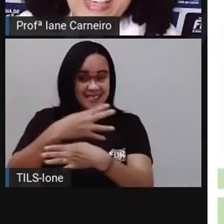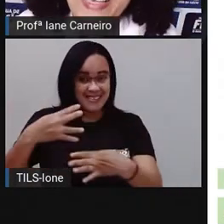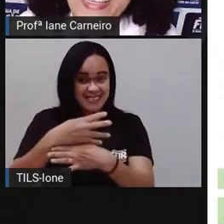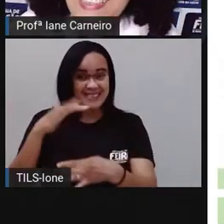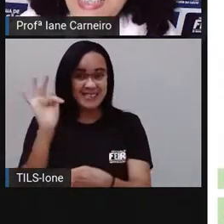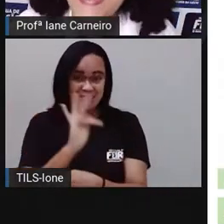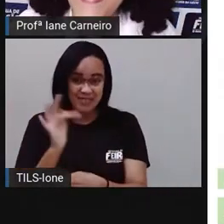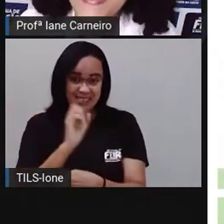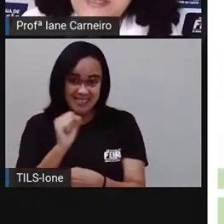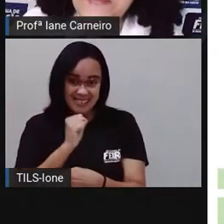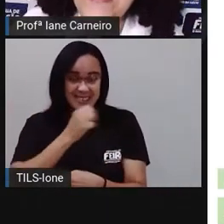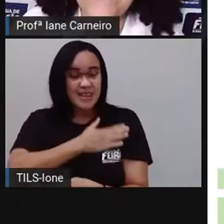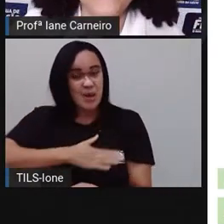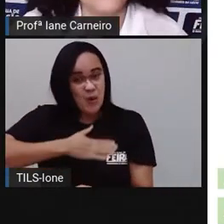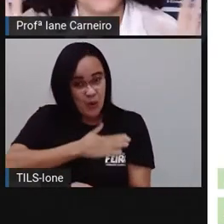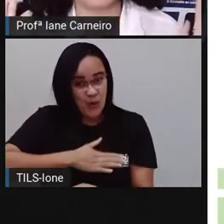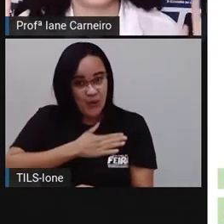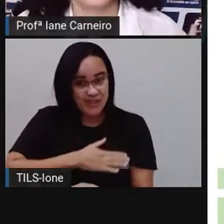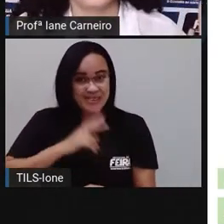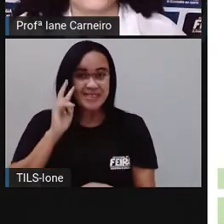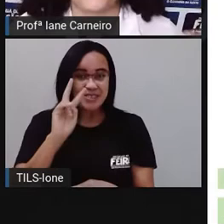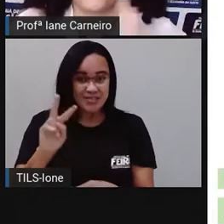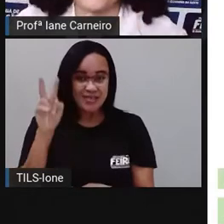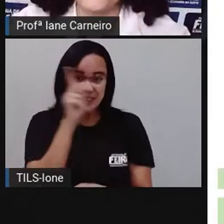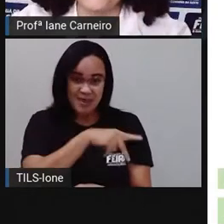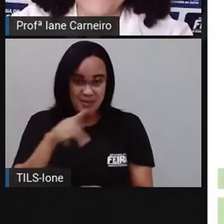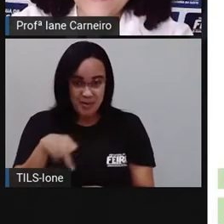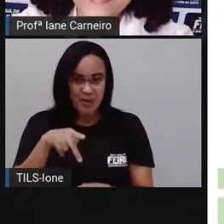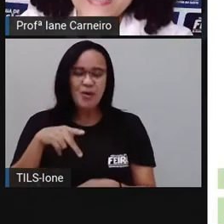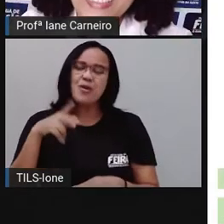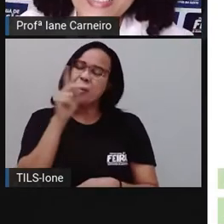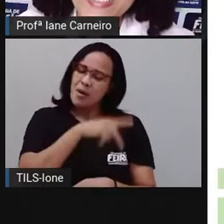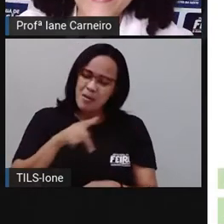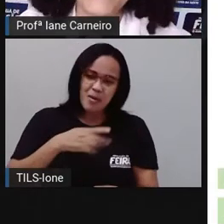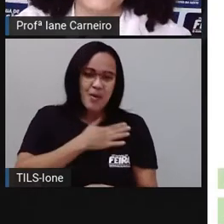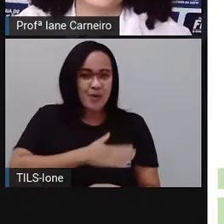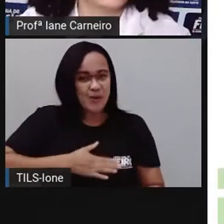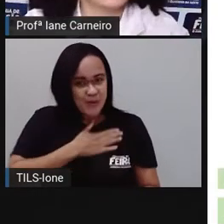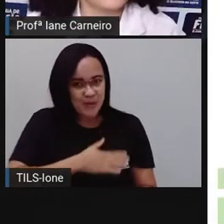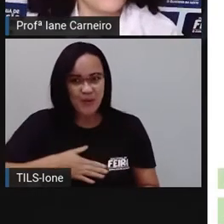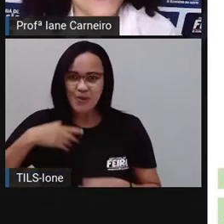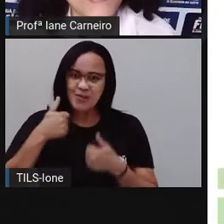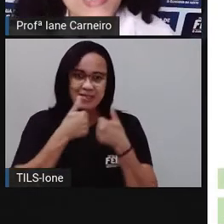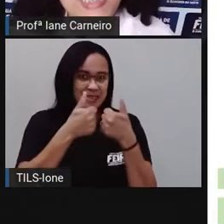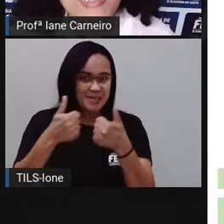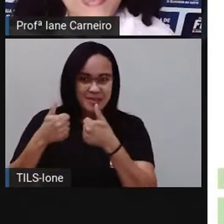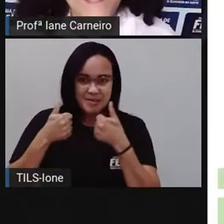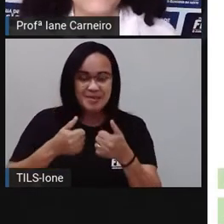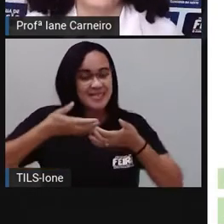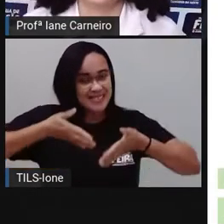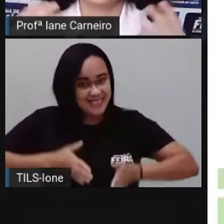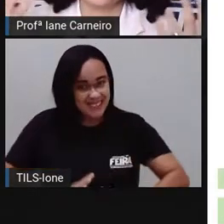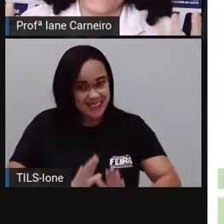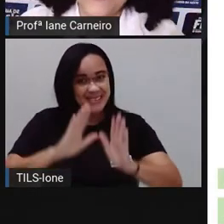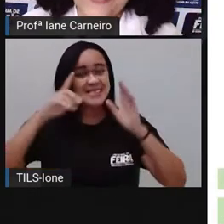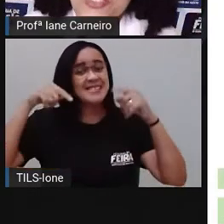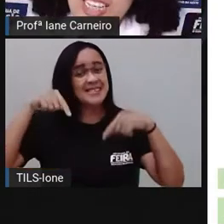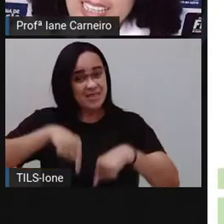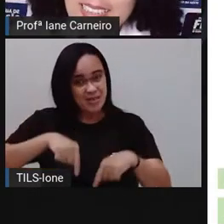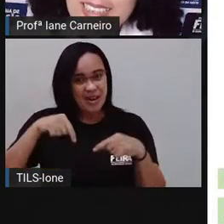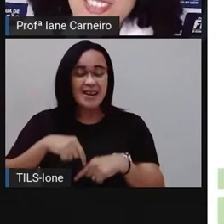de viver aqui nessa terrinha? A Pró gosta, a Pró curte bastante ter nascido em Feira de Santana, né? Uma